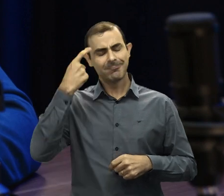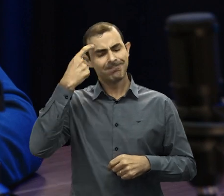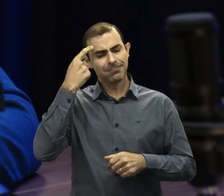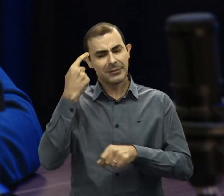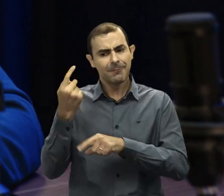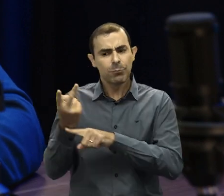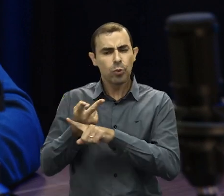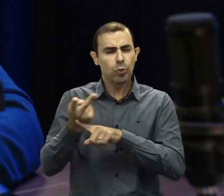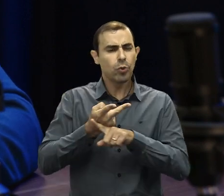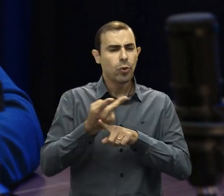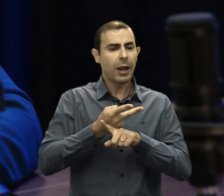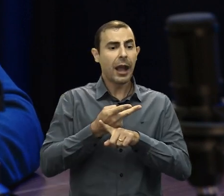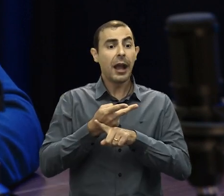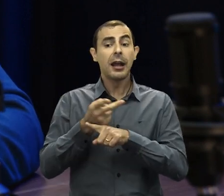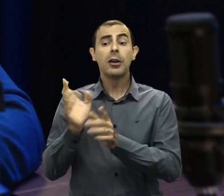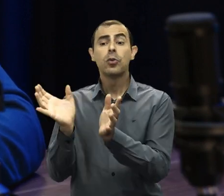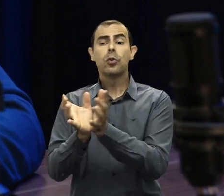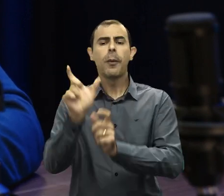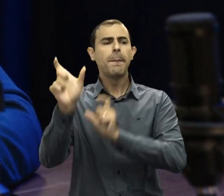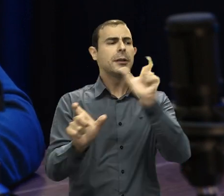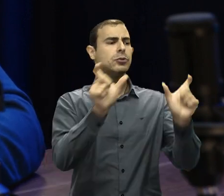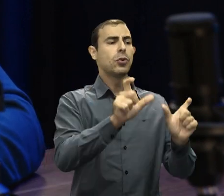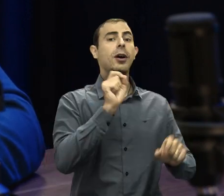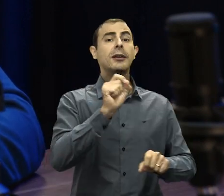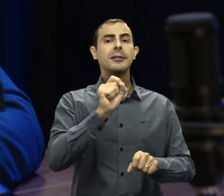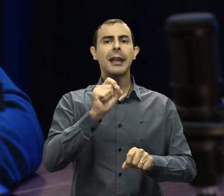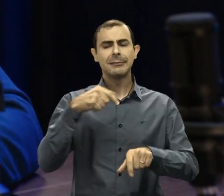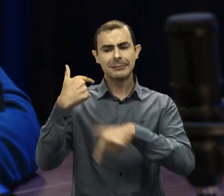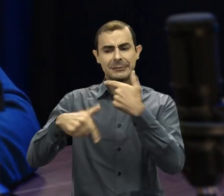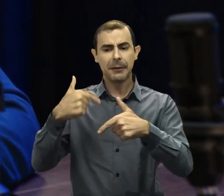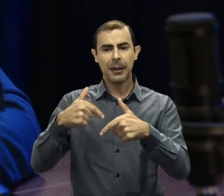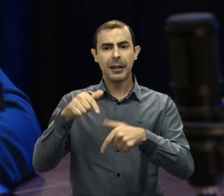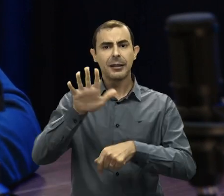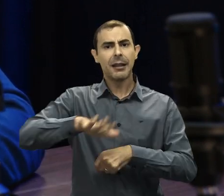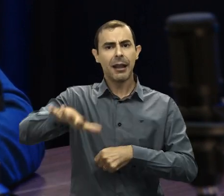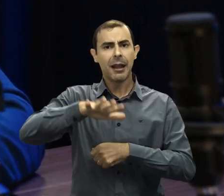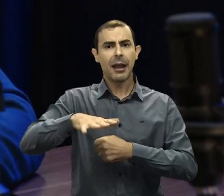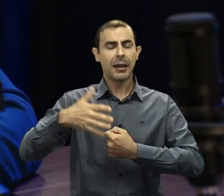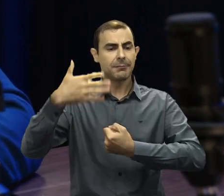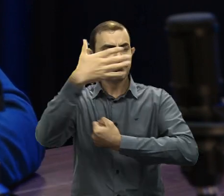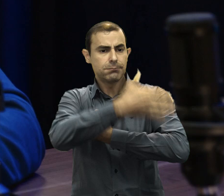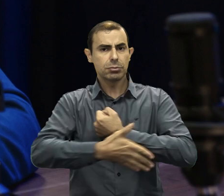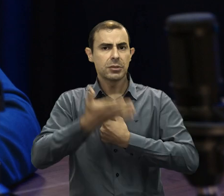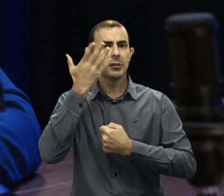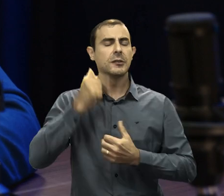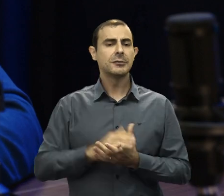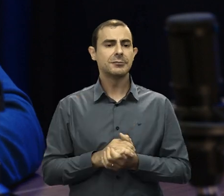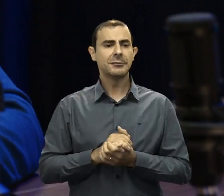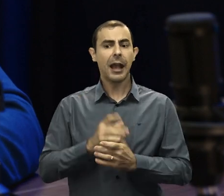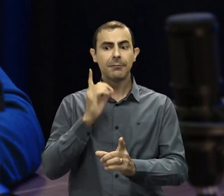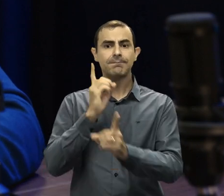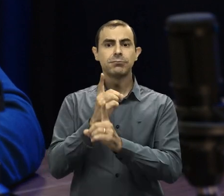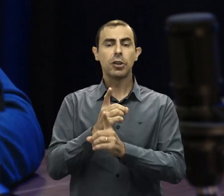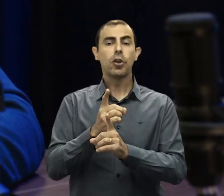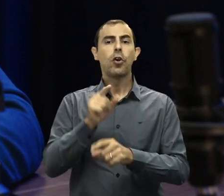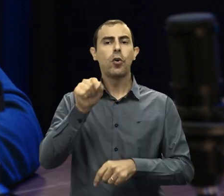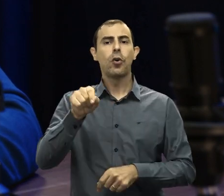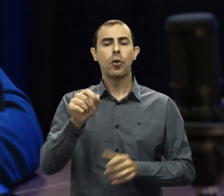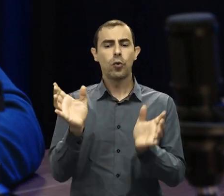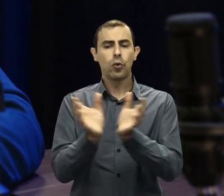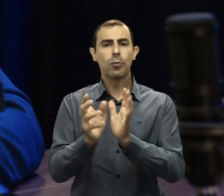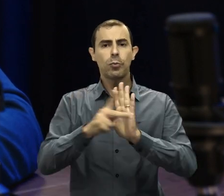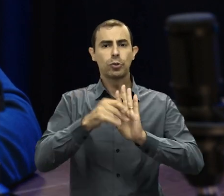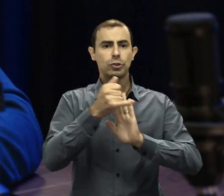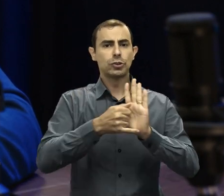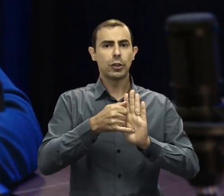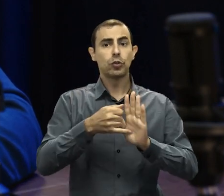pessoas que desenvolviam trabalho com relação à proteção à infância. Tive uma alegria de conhecer o pessoal ali do Projeto